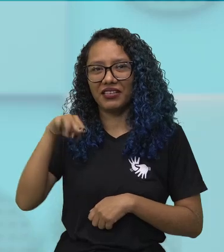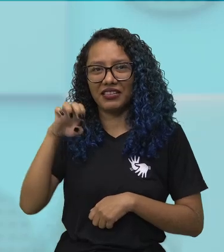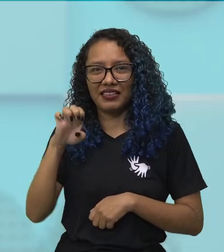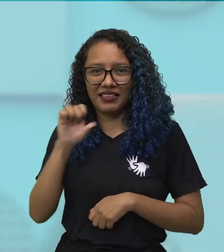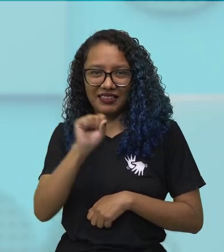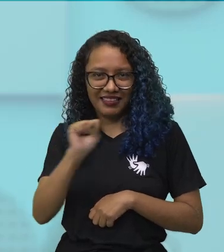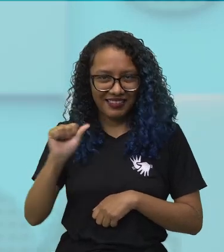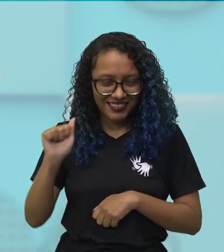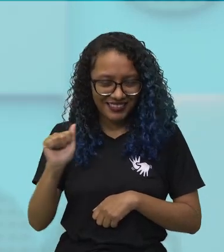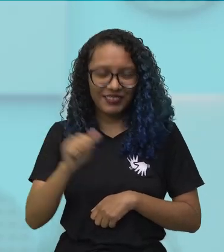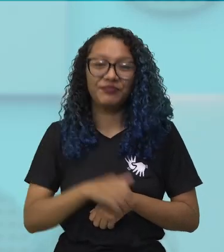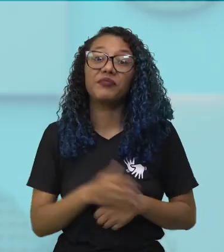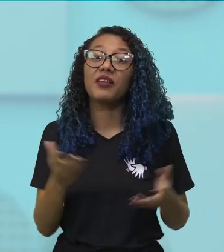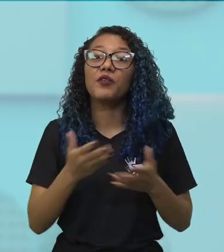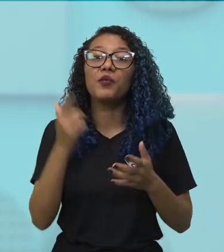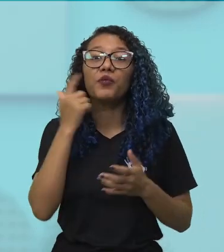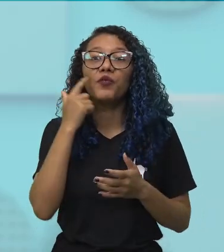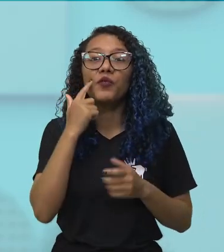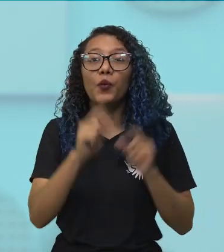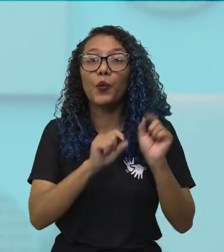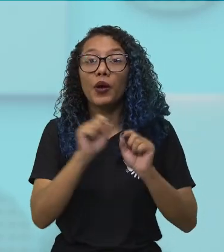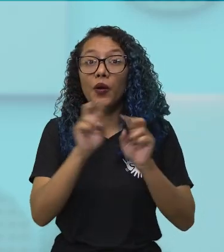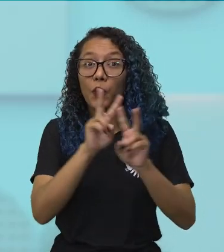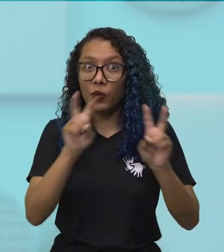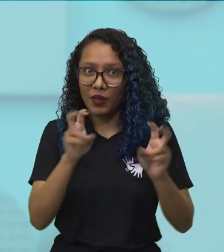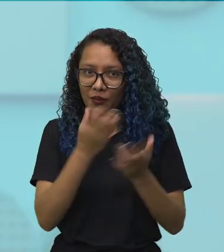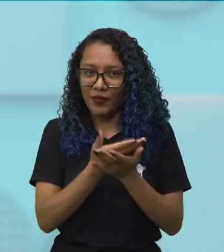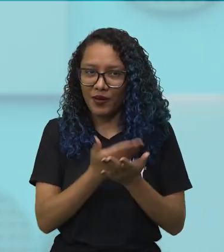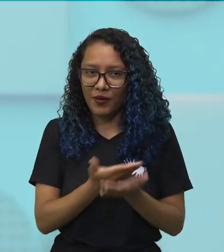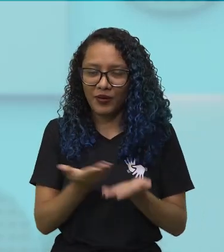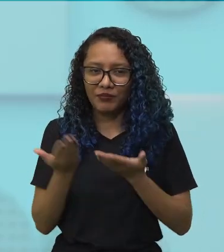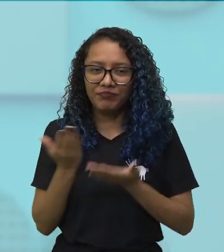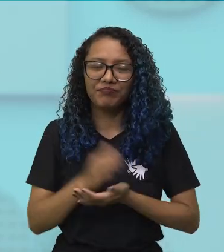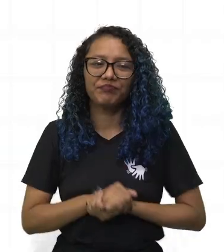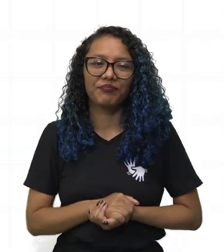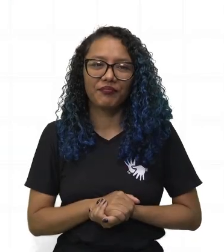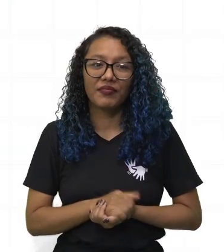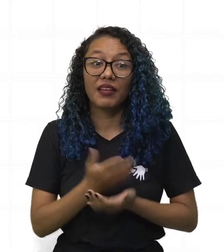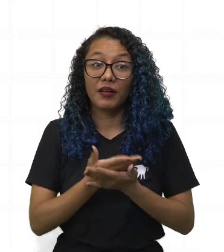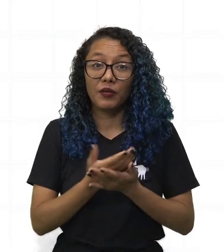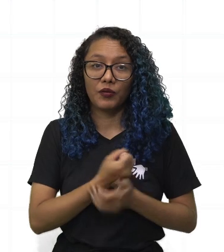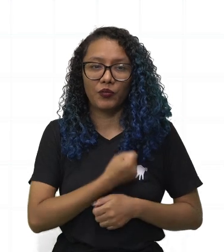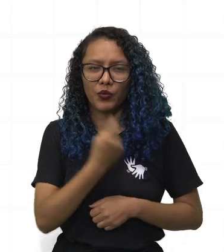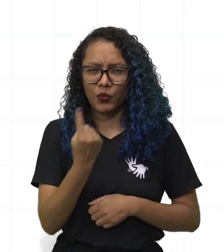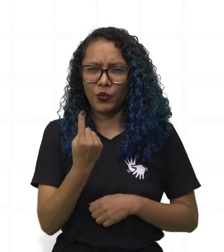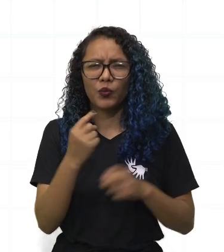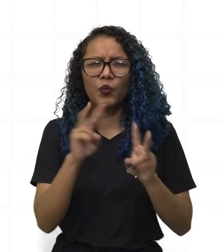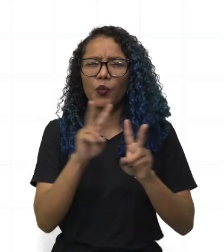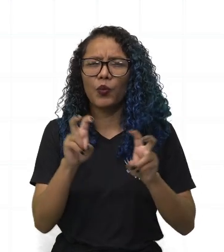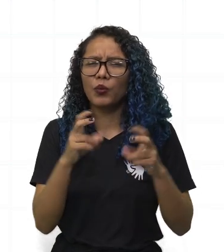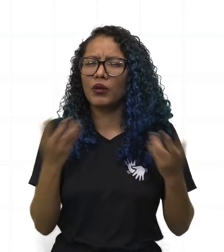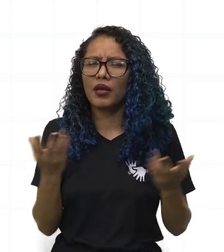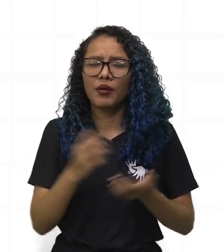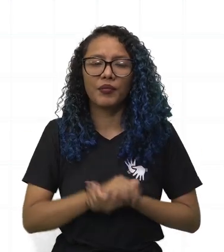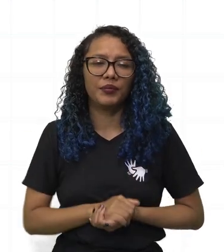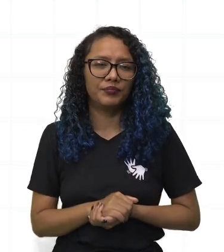Vanessa Mafra. Vamos verificar o conteúdo da aula? Aula de número 1, objeto de